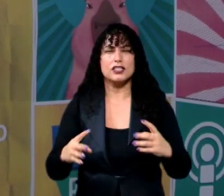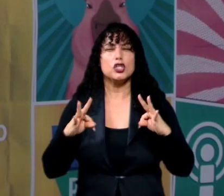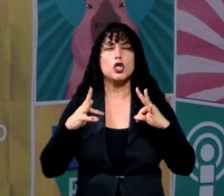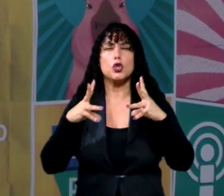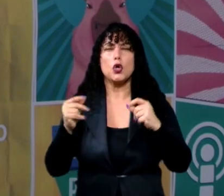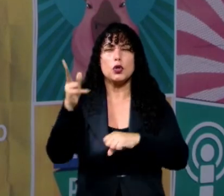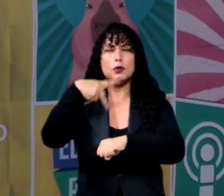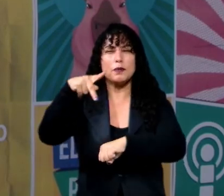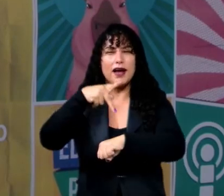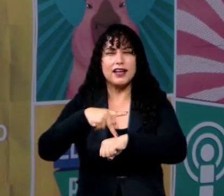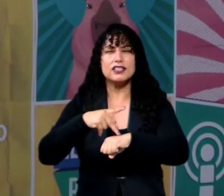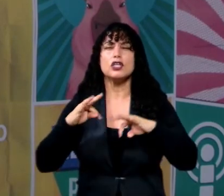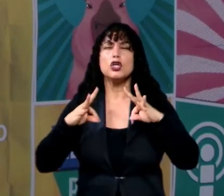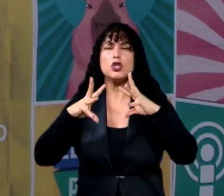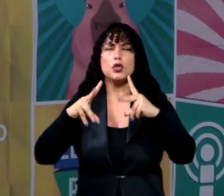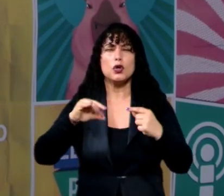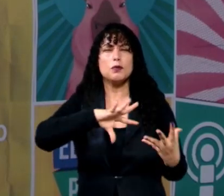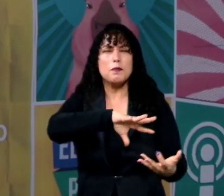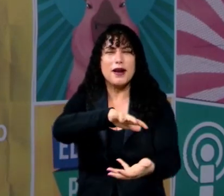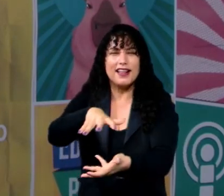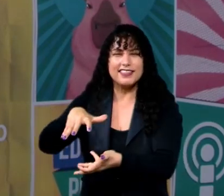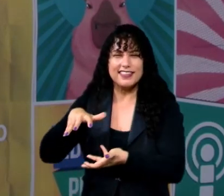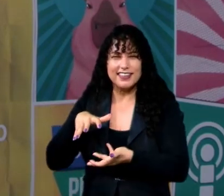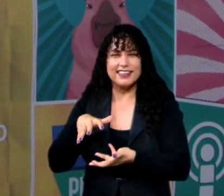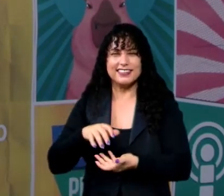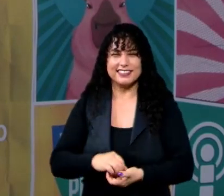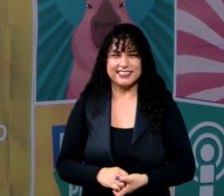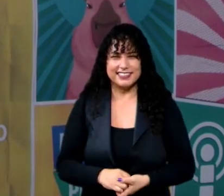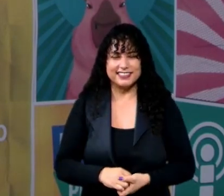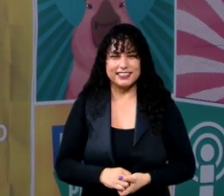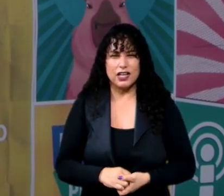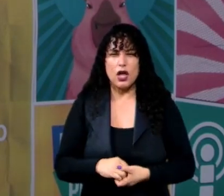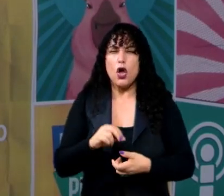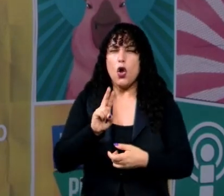nosso país, em todo o nosso planeta. É